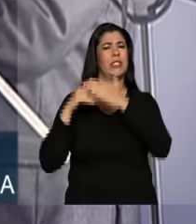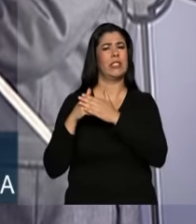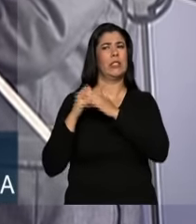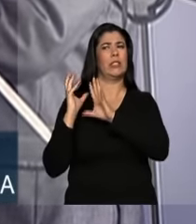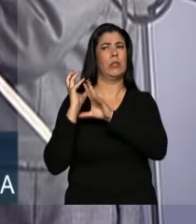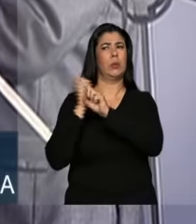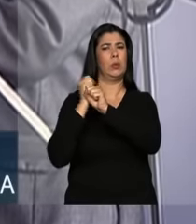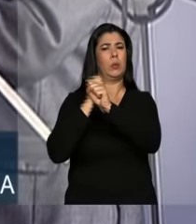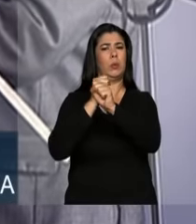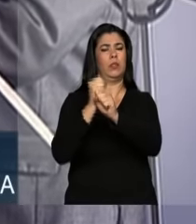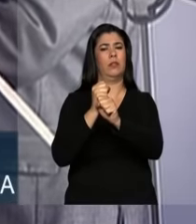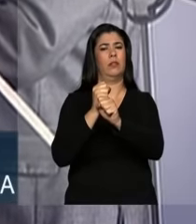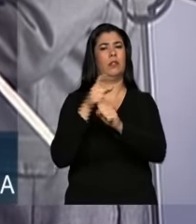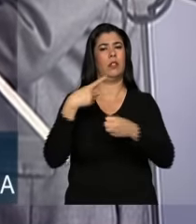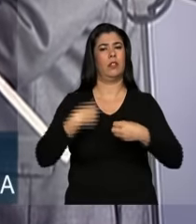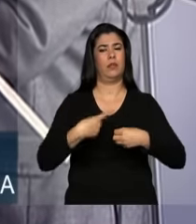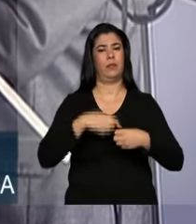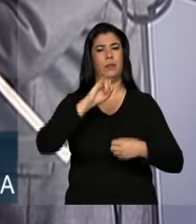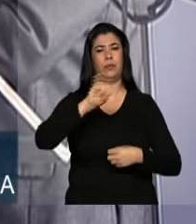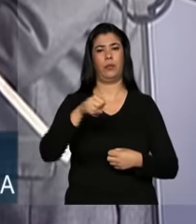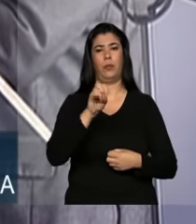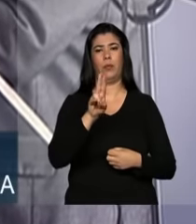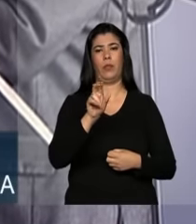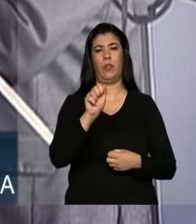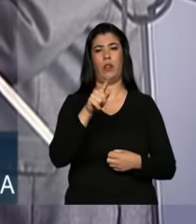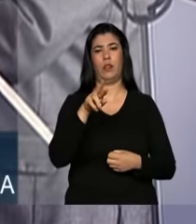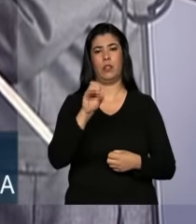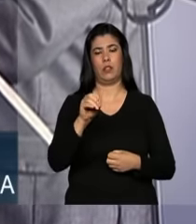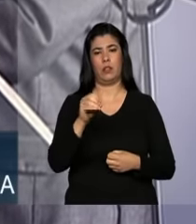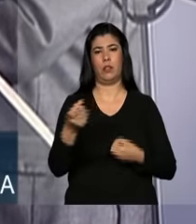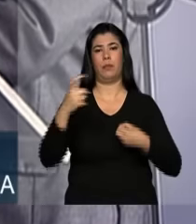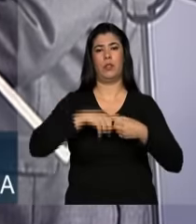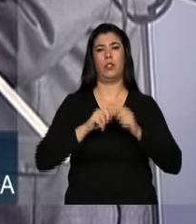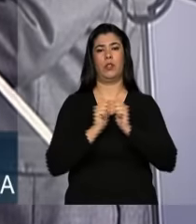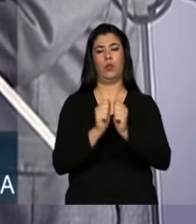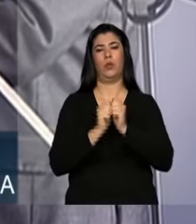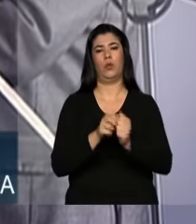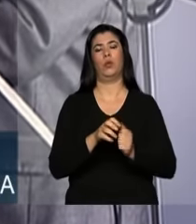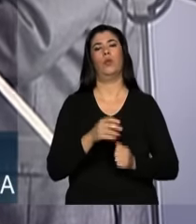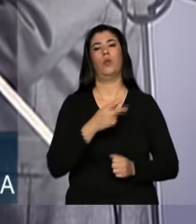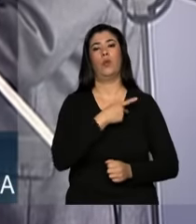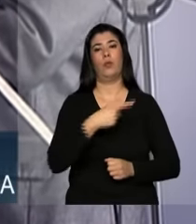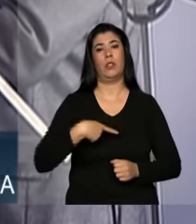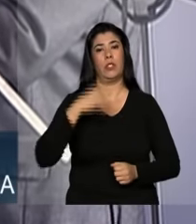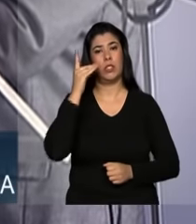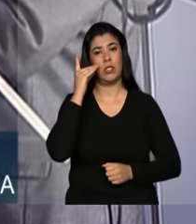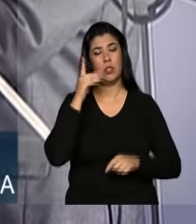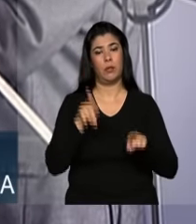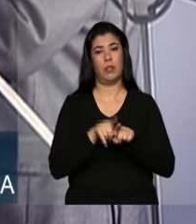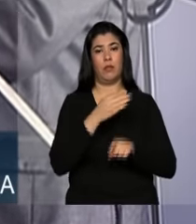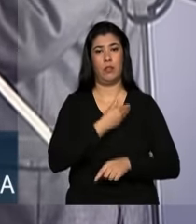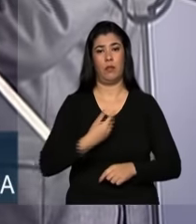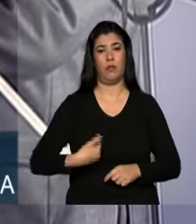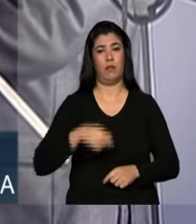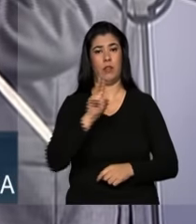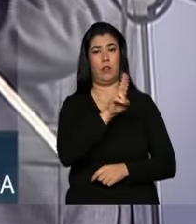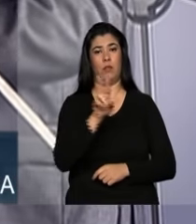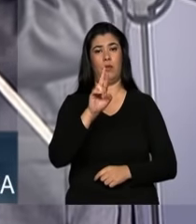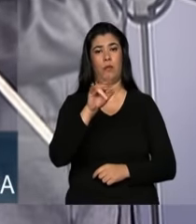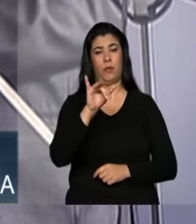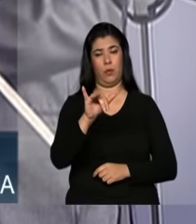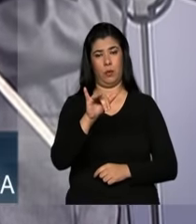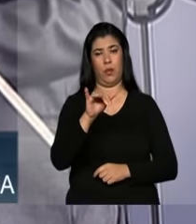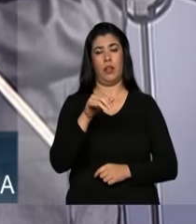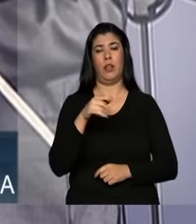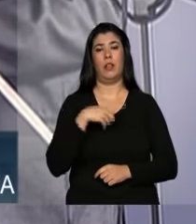Mas a nossa parceria com a presidente Dilma e o governador Rui vai mais além.